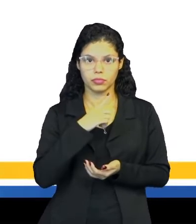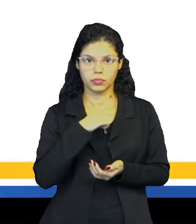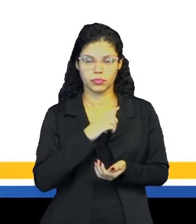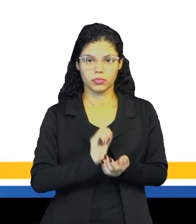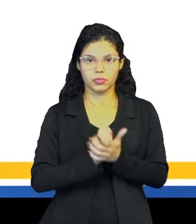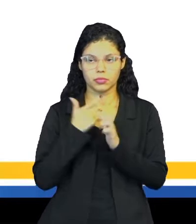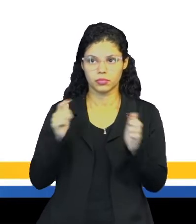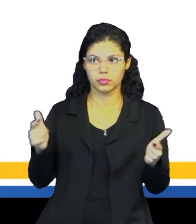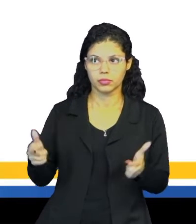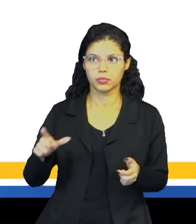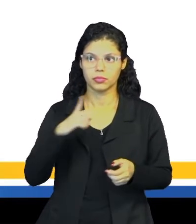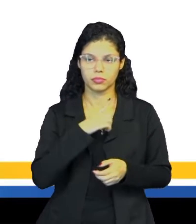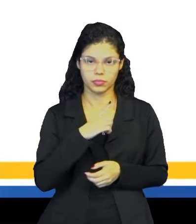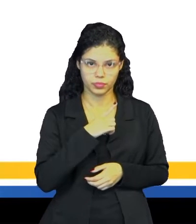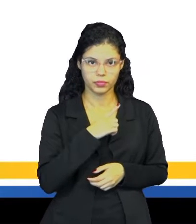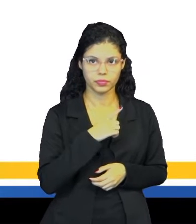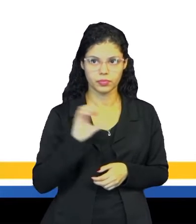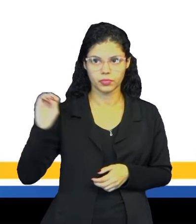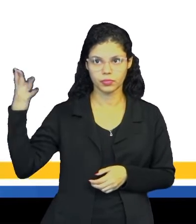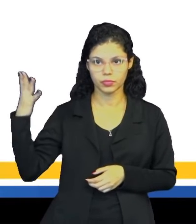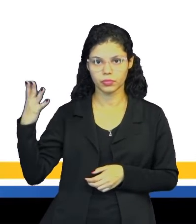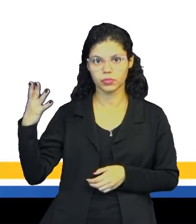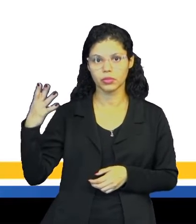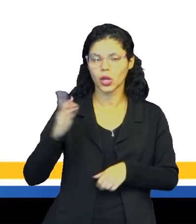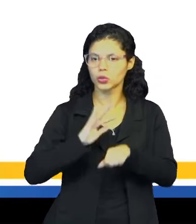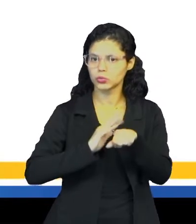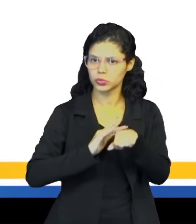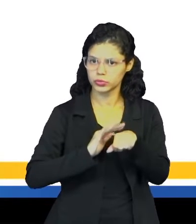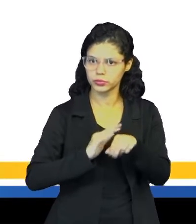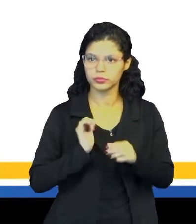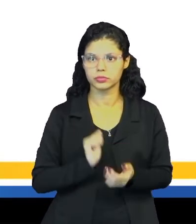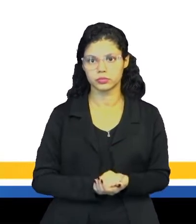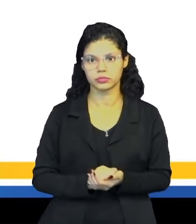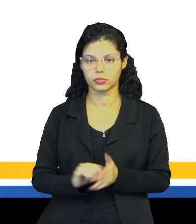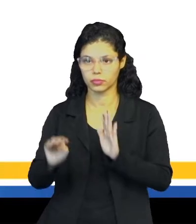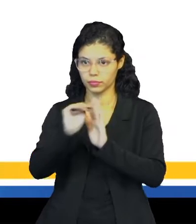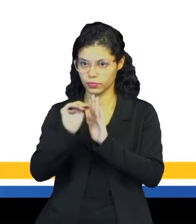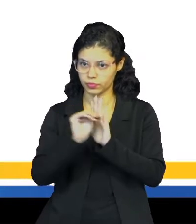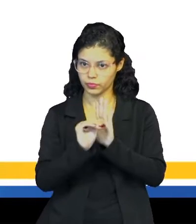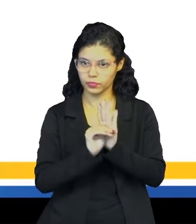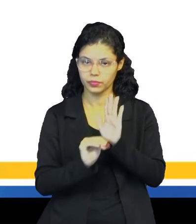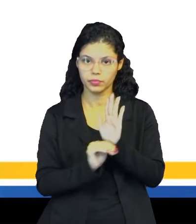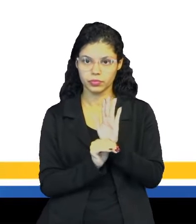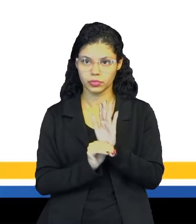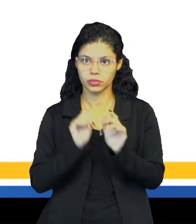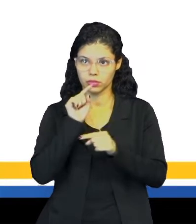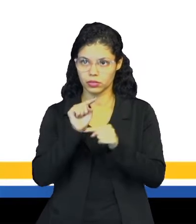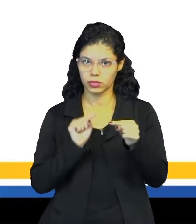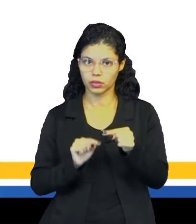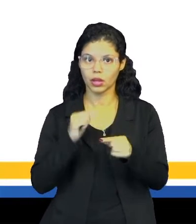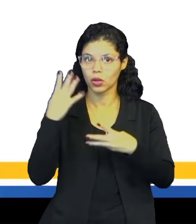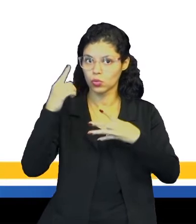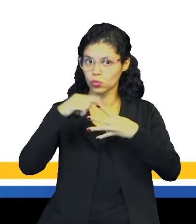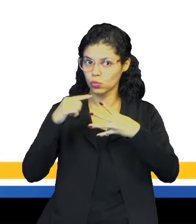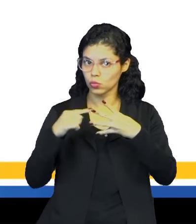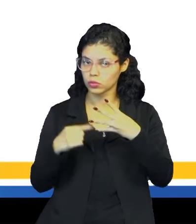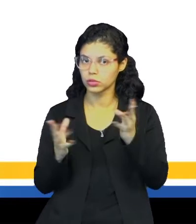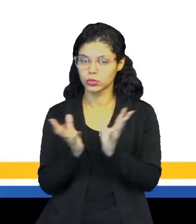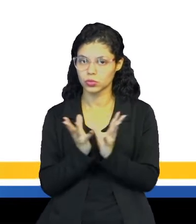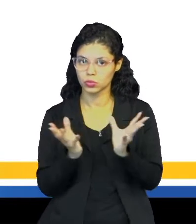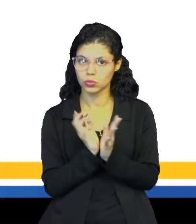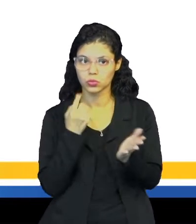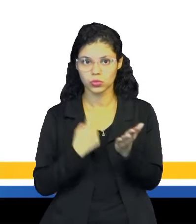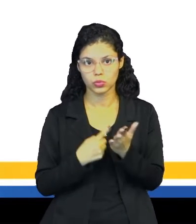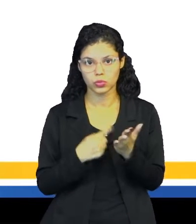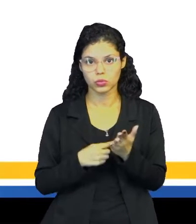protozoários, a maioria deles são causadores de doenças. Os protozoários são classificados e divididos em 4 grupos de acordo com seu